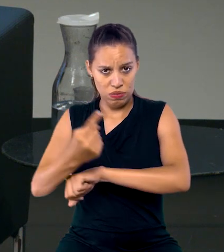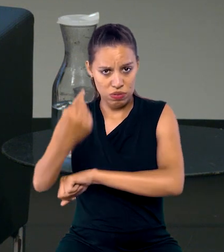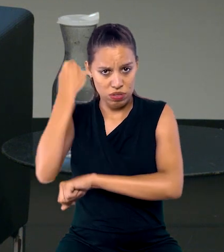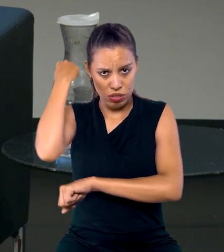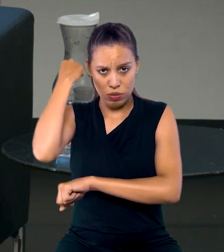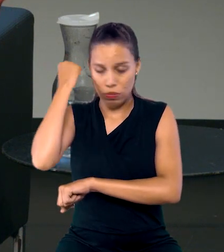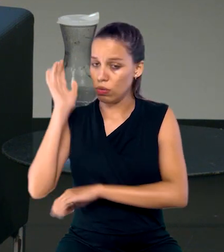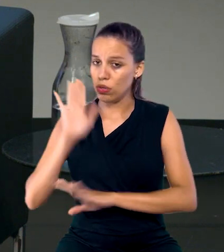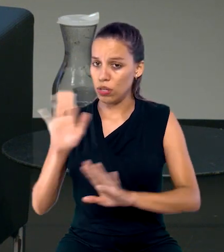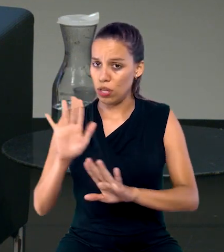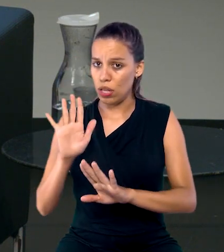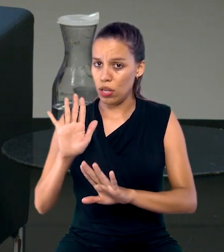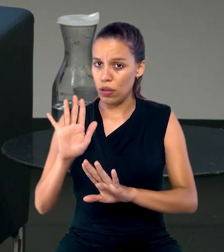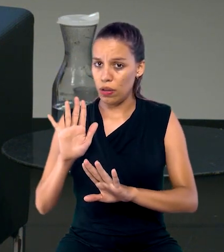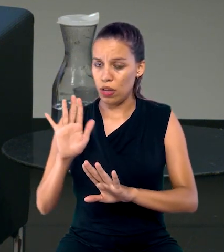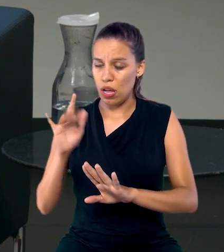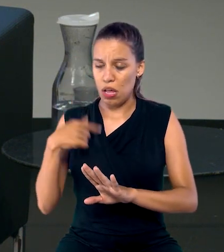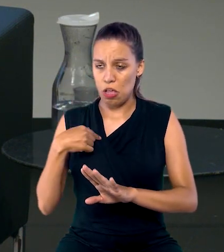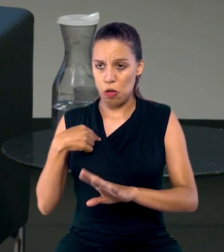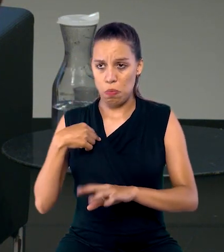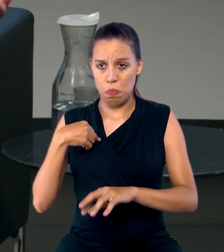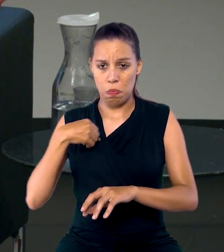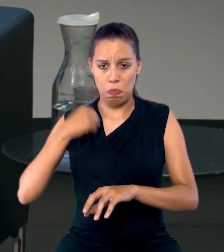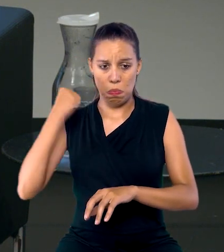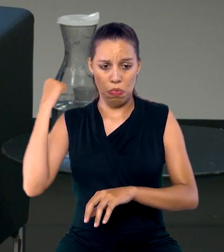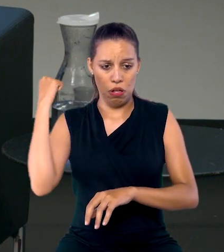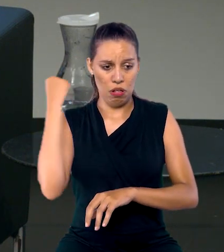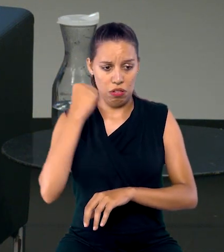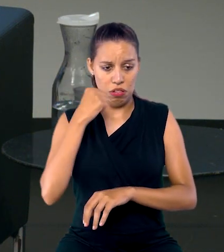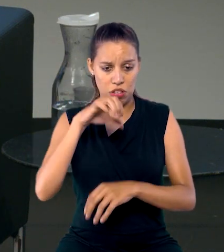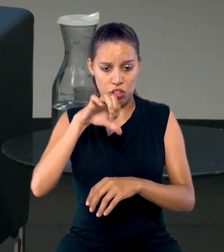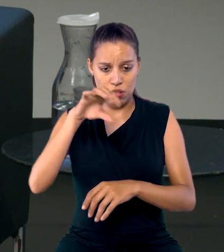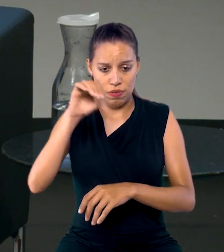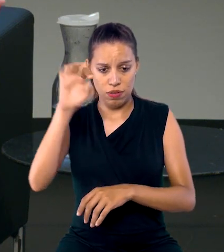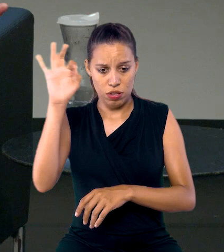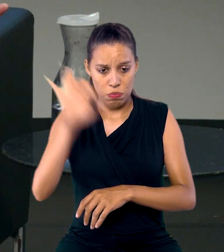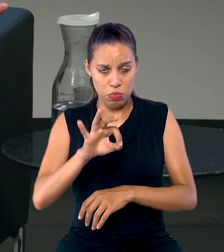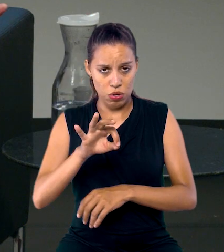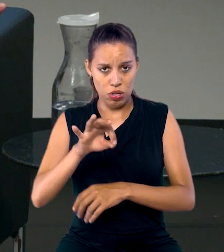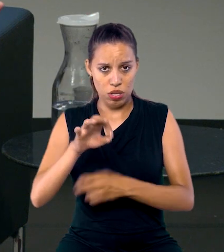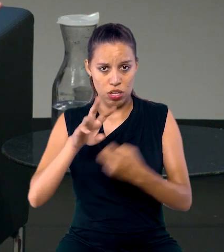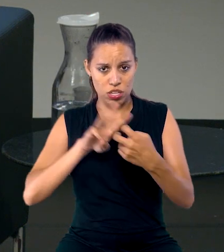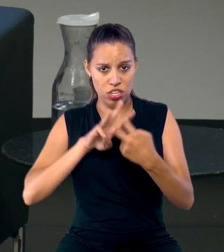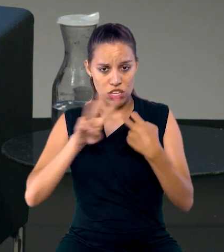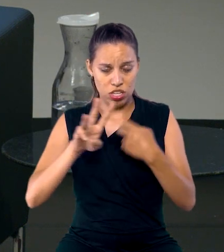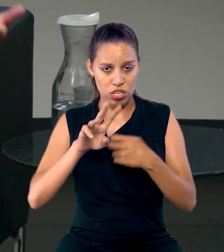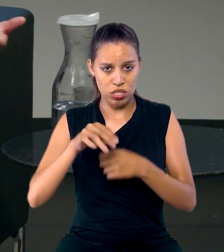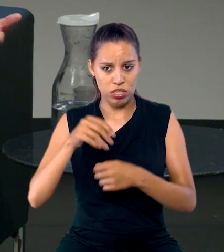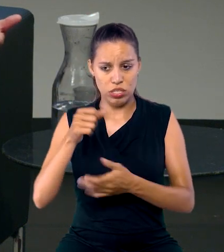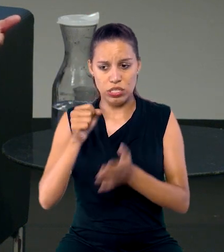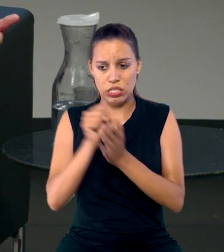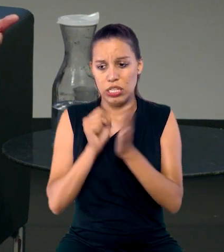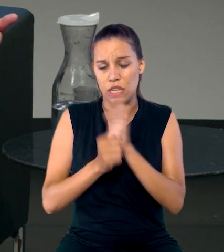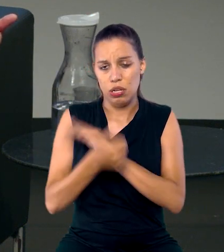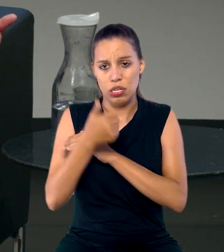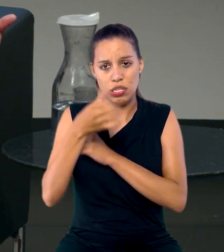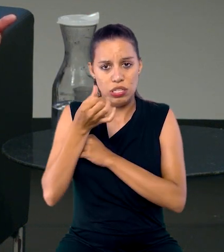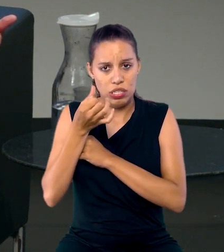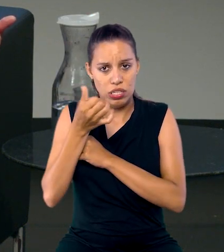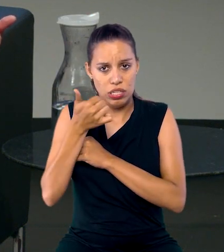negra, eu não sou culpada pelo extermínio de mais de 90% dos indígenas nos séculos XVI e XVII. Individualmente eu não